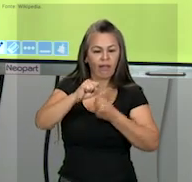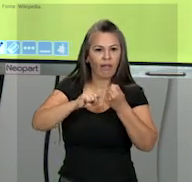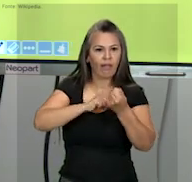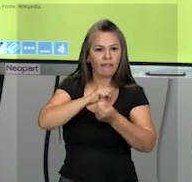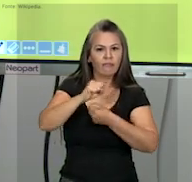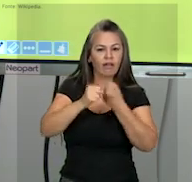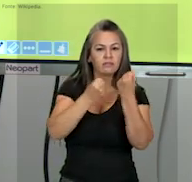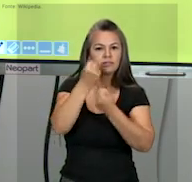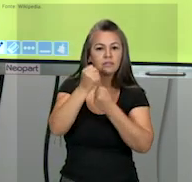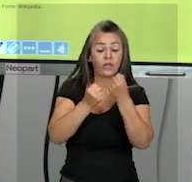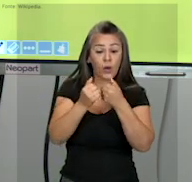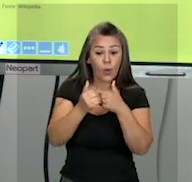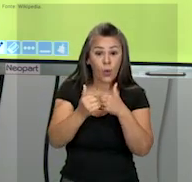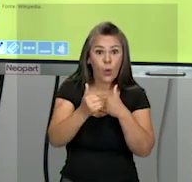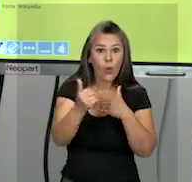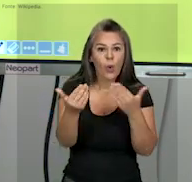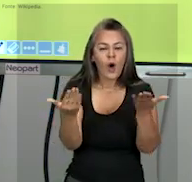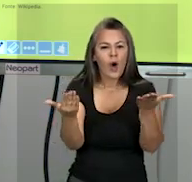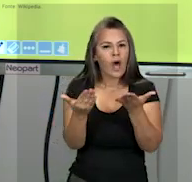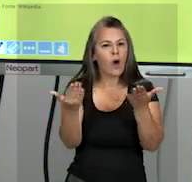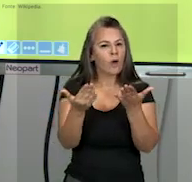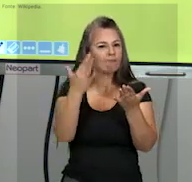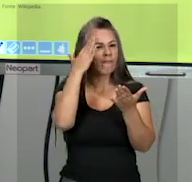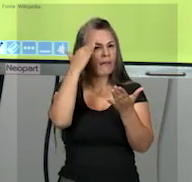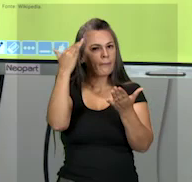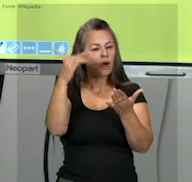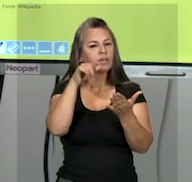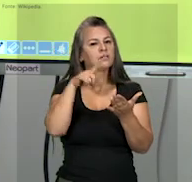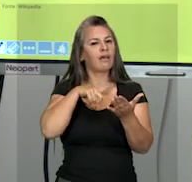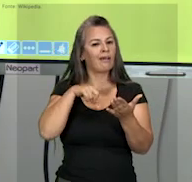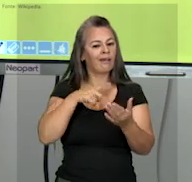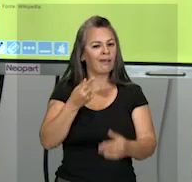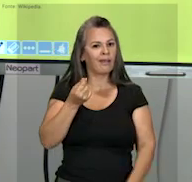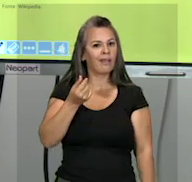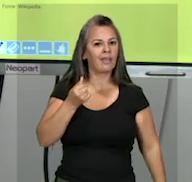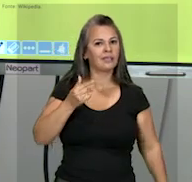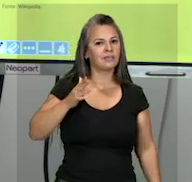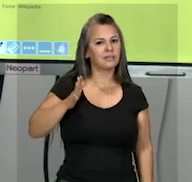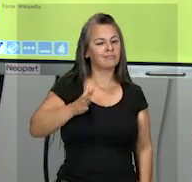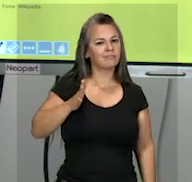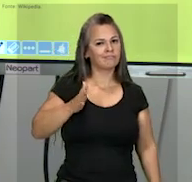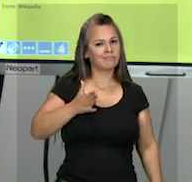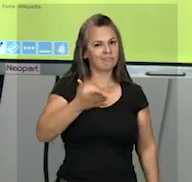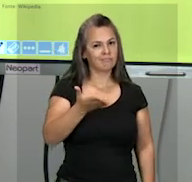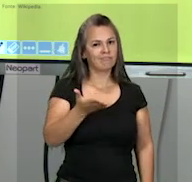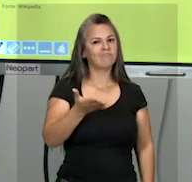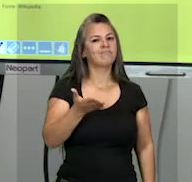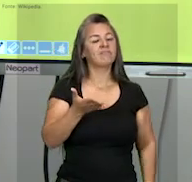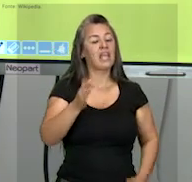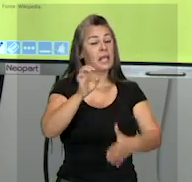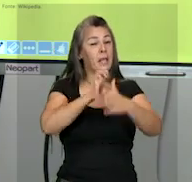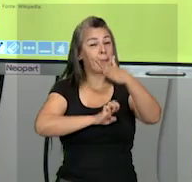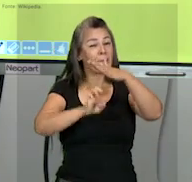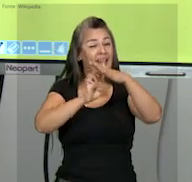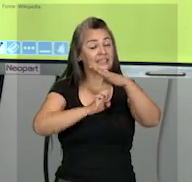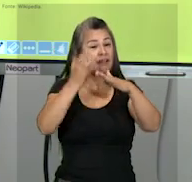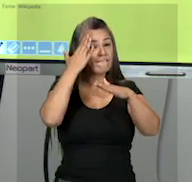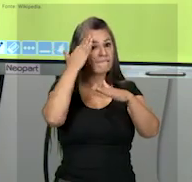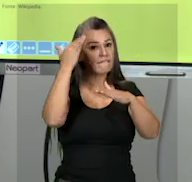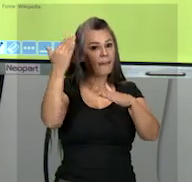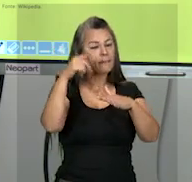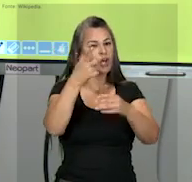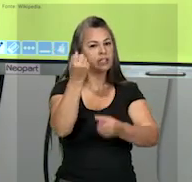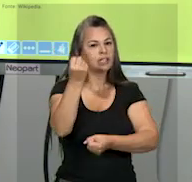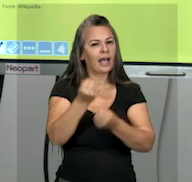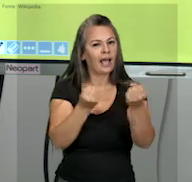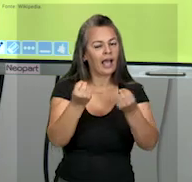várias multinacionais que agora são deles. A gente tem marcas de carro e de celulares que são coreanas, e um poder que é muito